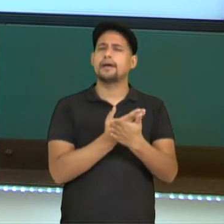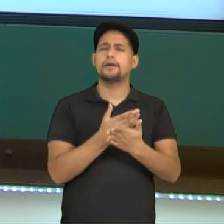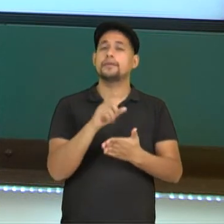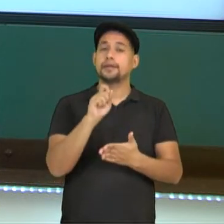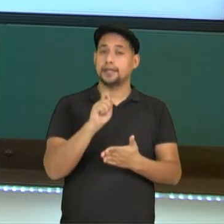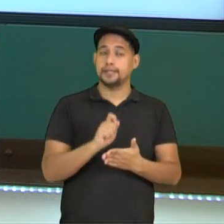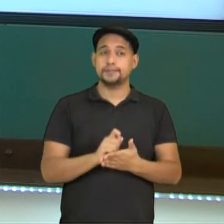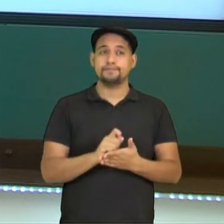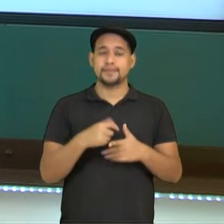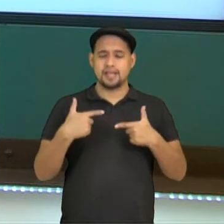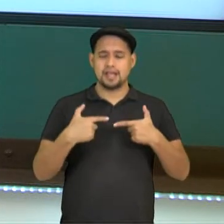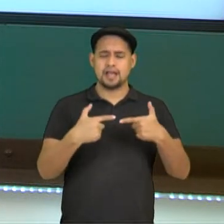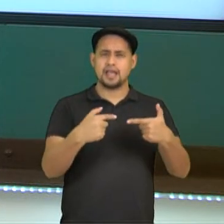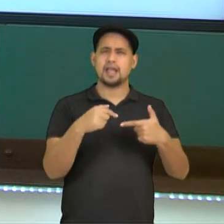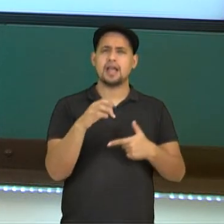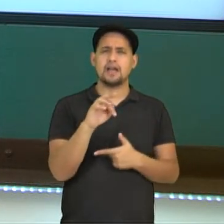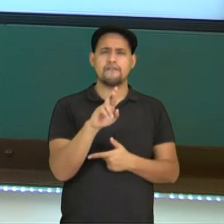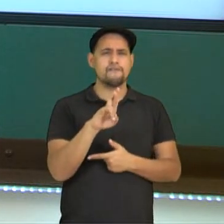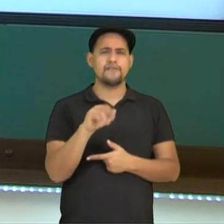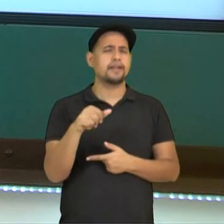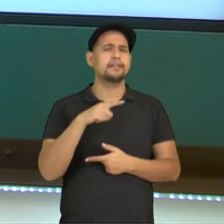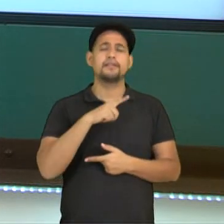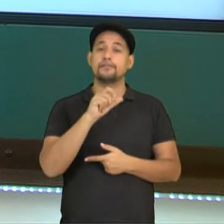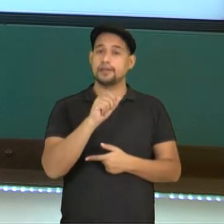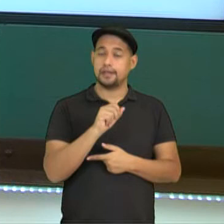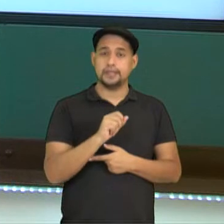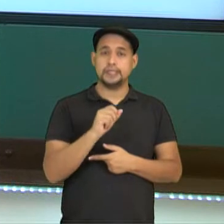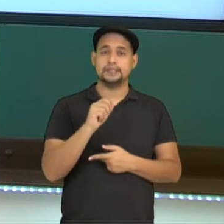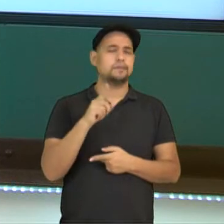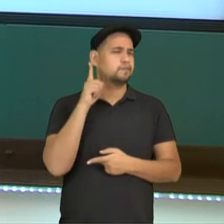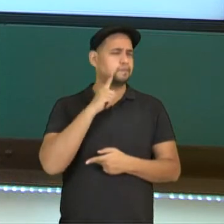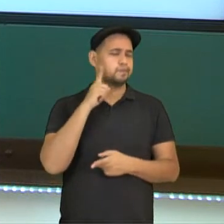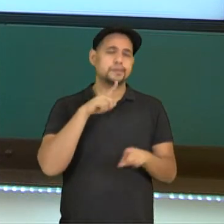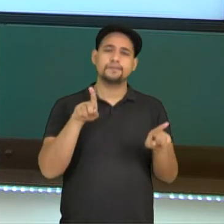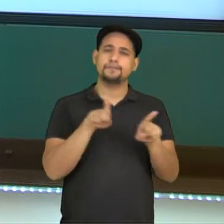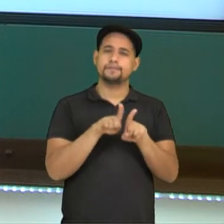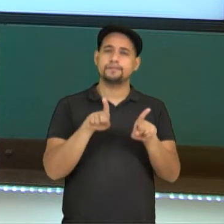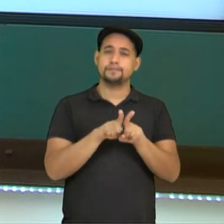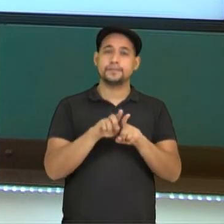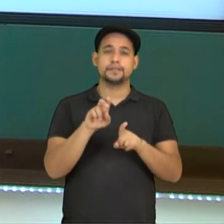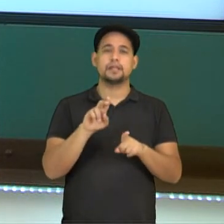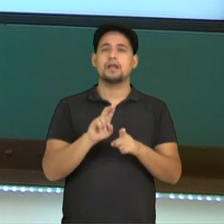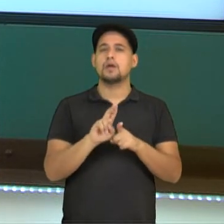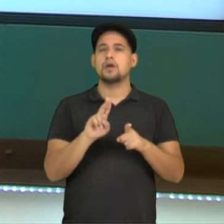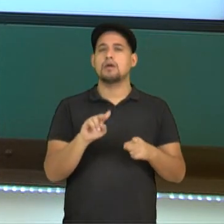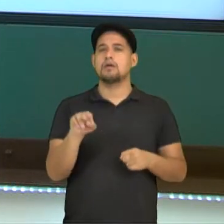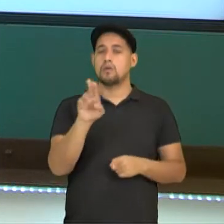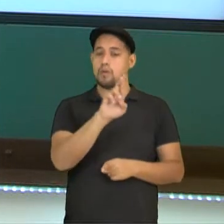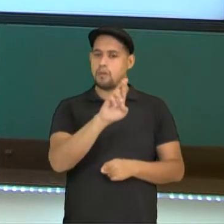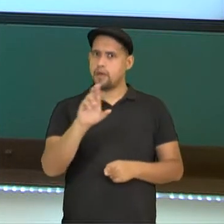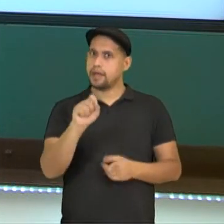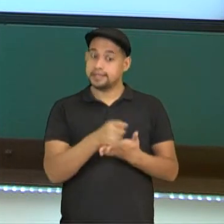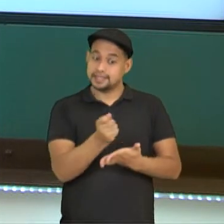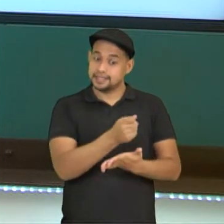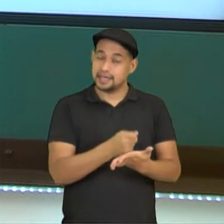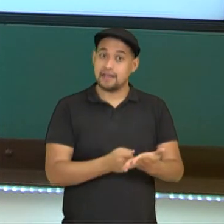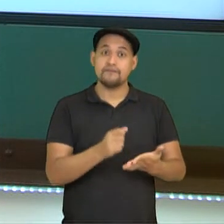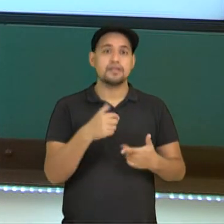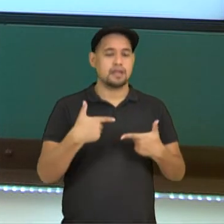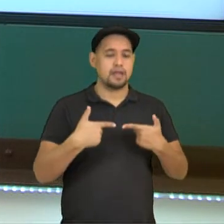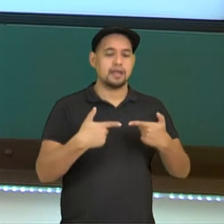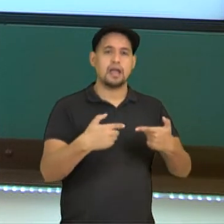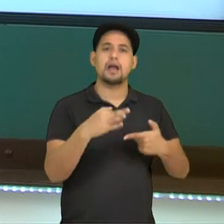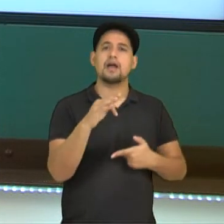A Guerra Fria foi um conflito que envolveu Estados Unidos e União Soviética. Escreva isso. Guerra Fria,